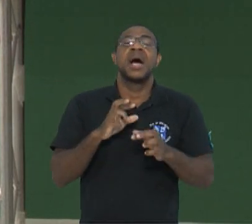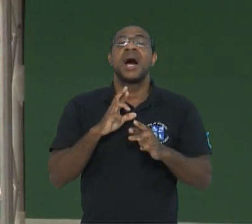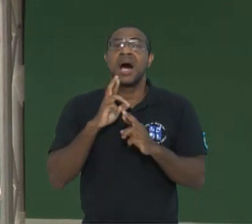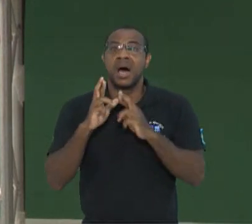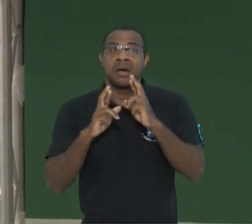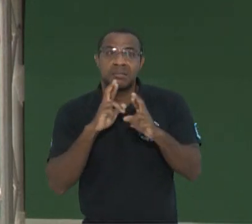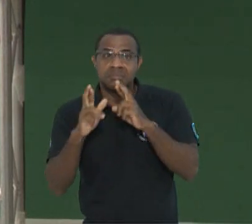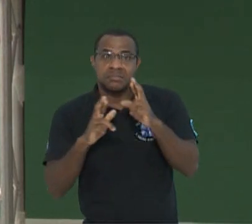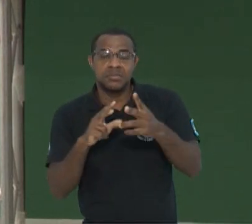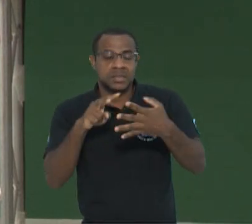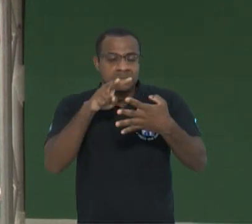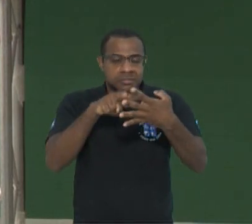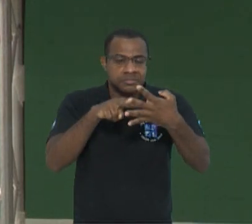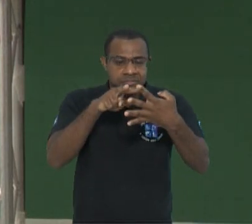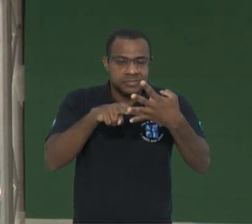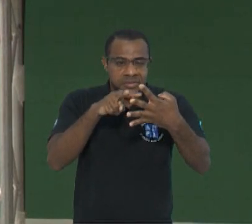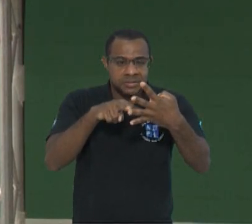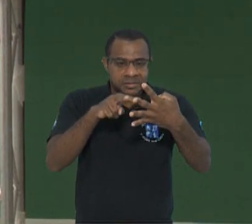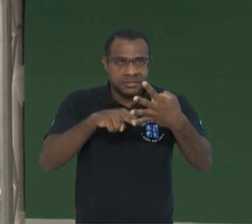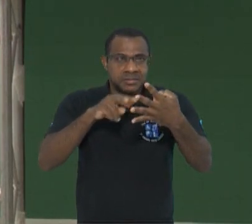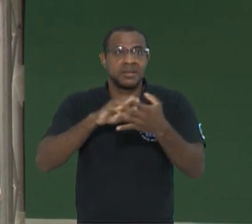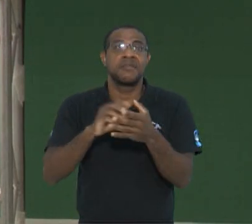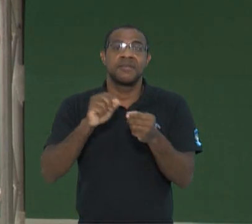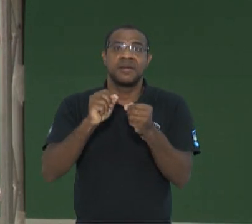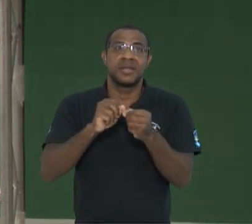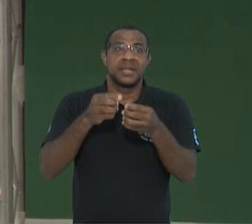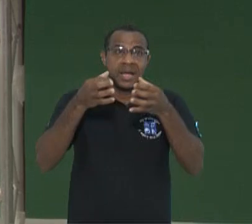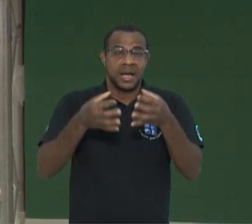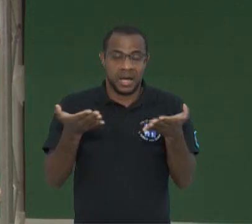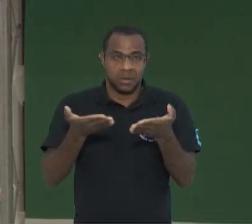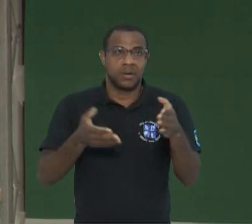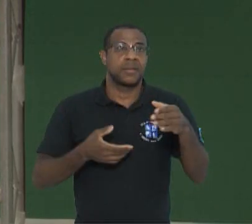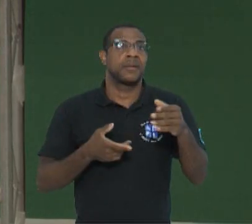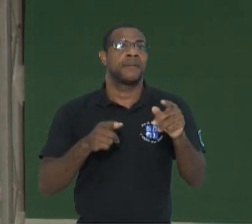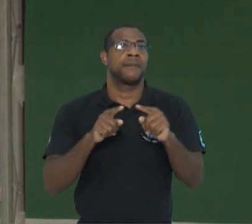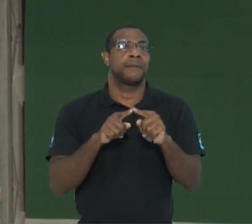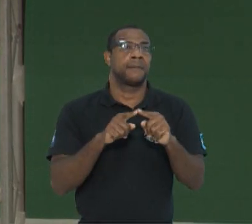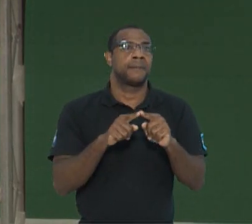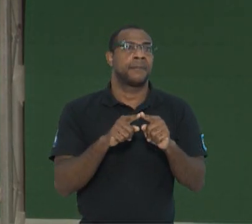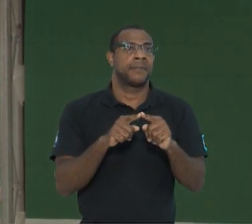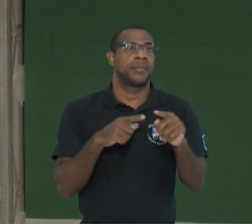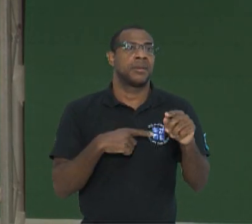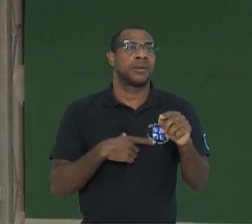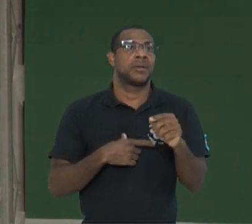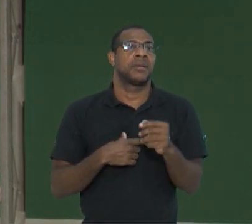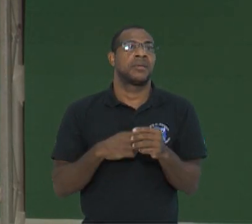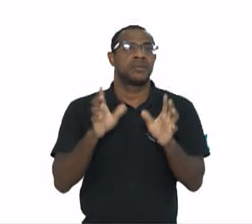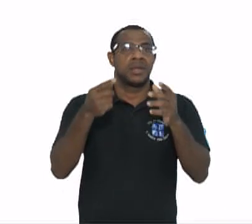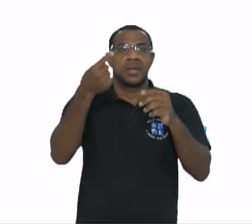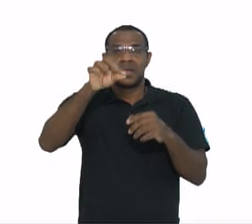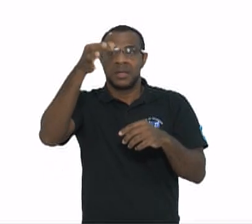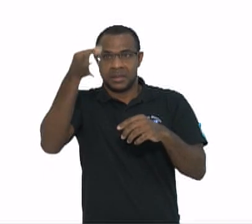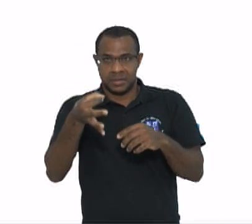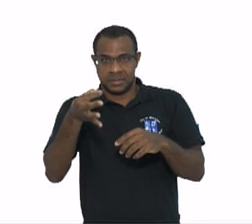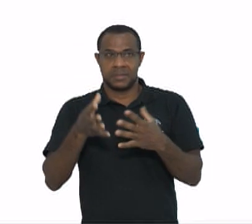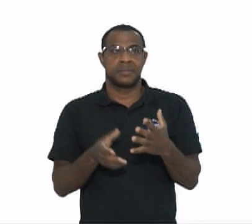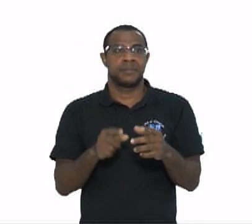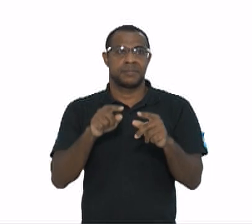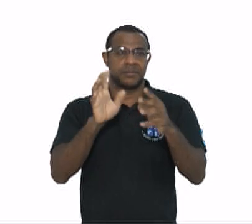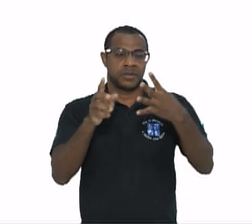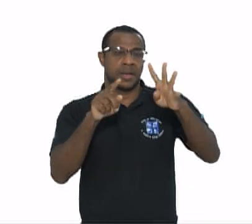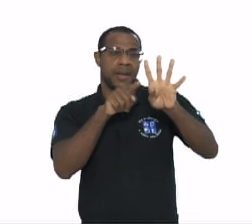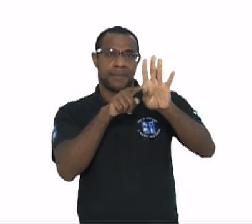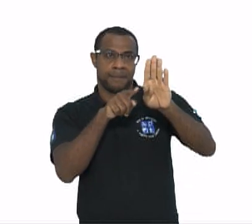para a próxima questão, que é o que a gente vai fazer agora. Aqui, então, já deixei assinalada para vocês a alternativa